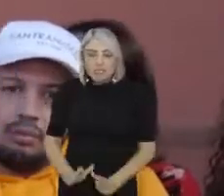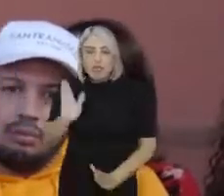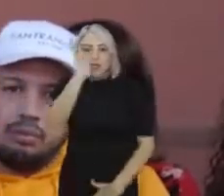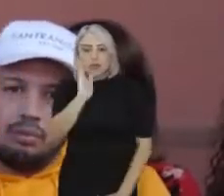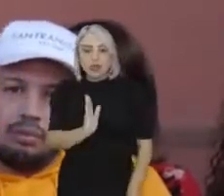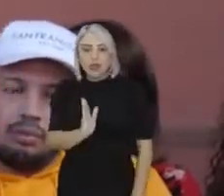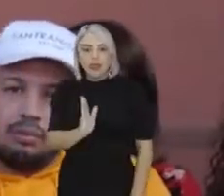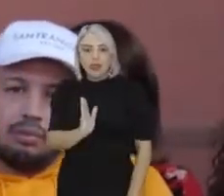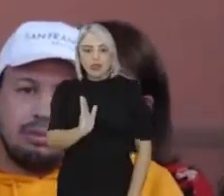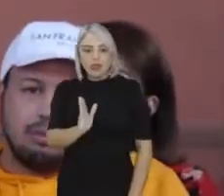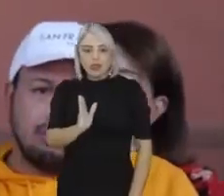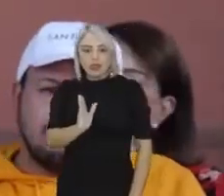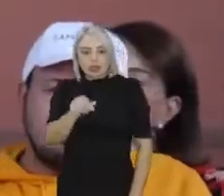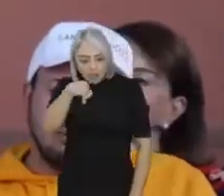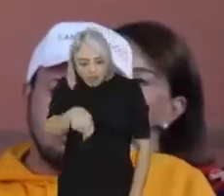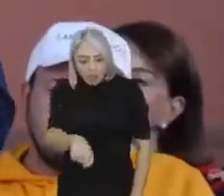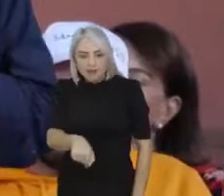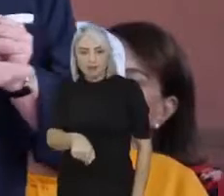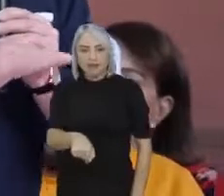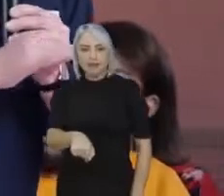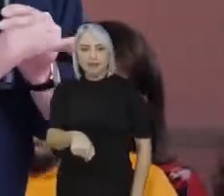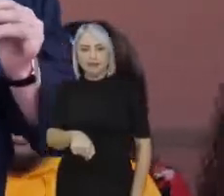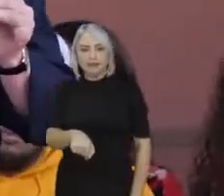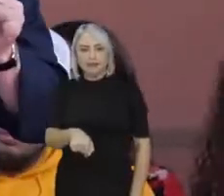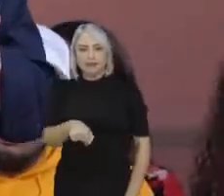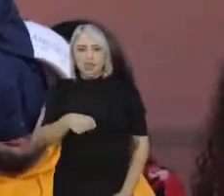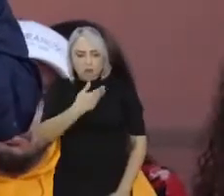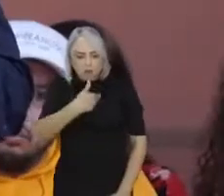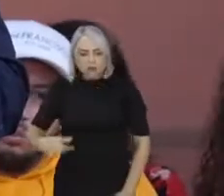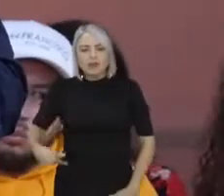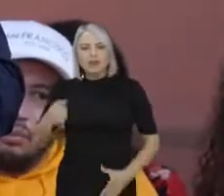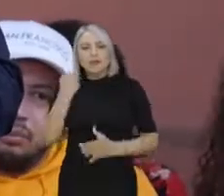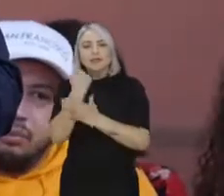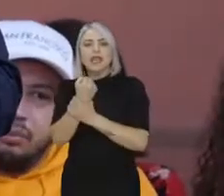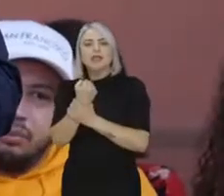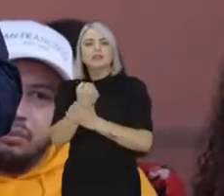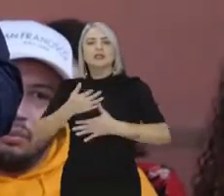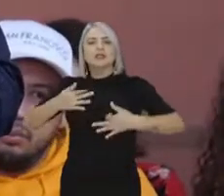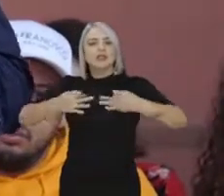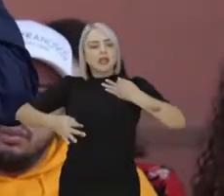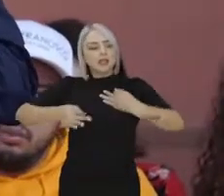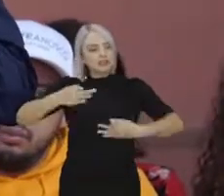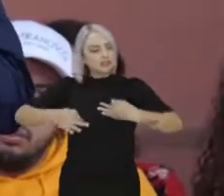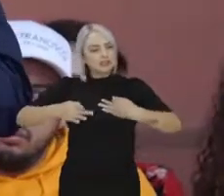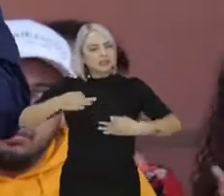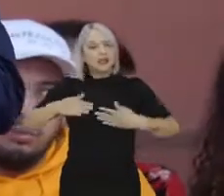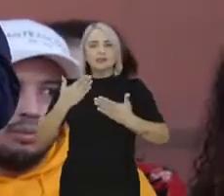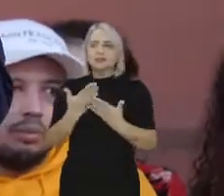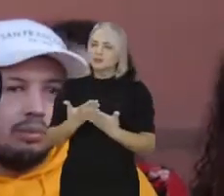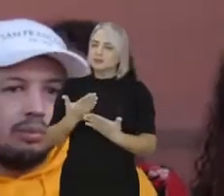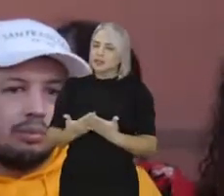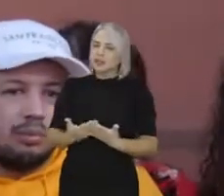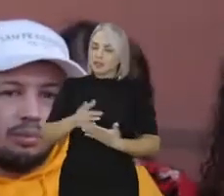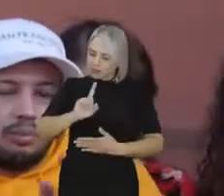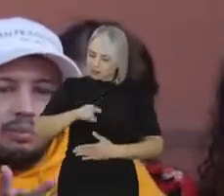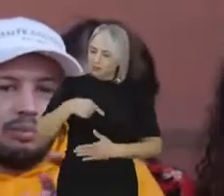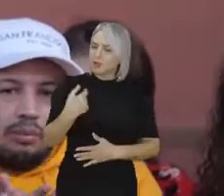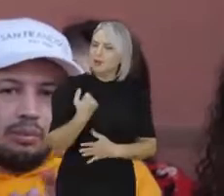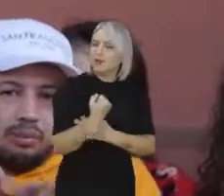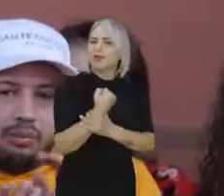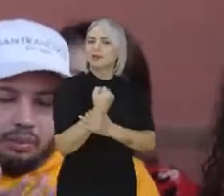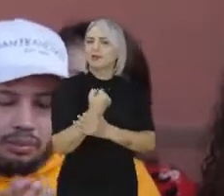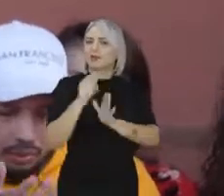brasileiro, e o Estado tem que garantir a ele a dignidade dele estudar e depois garantir o direito dele